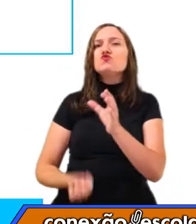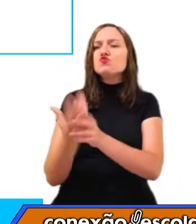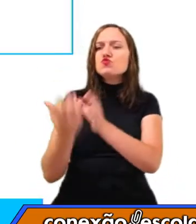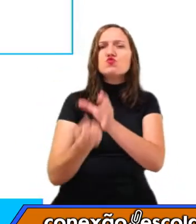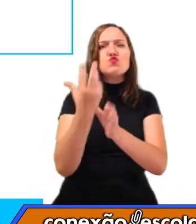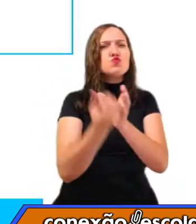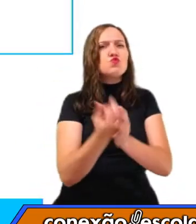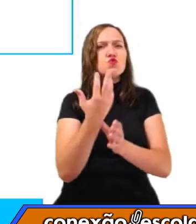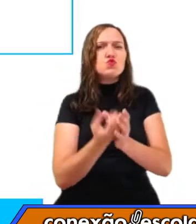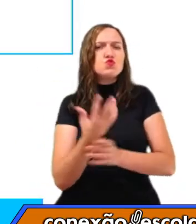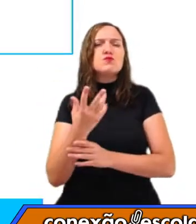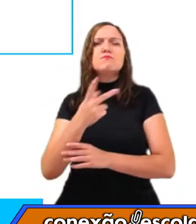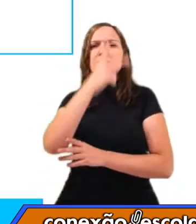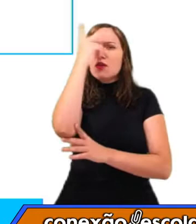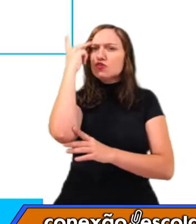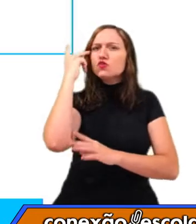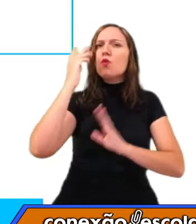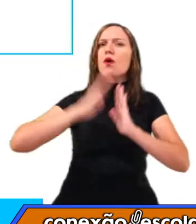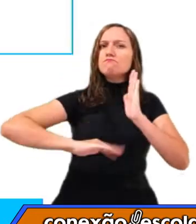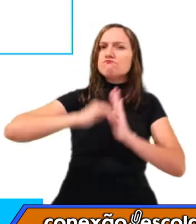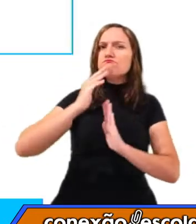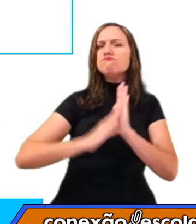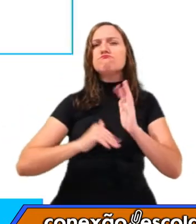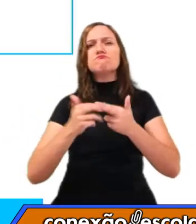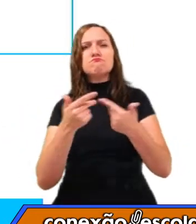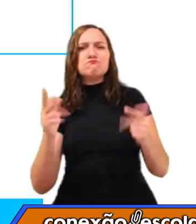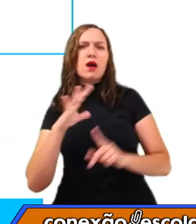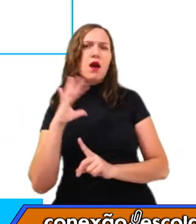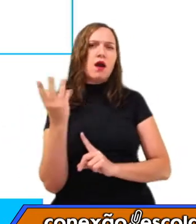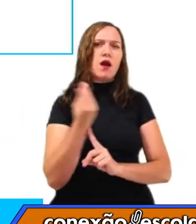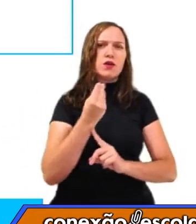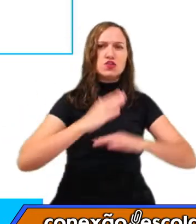diversos artistas que